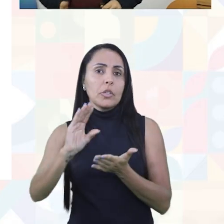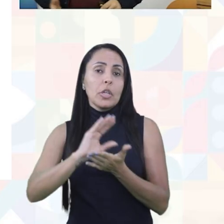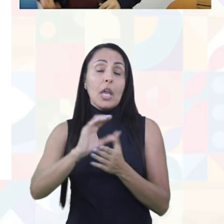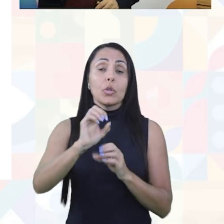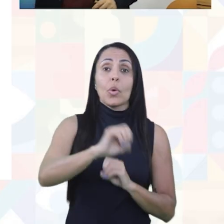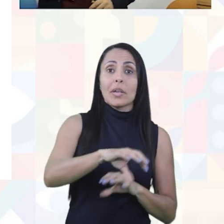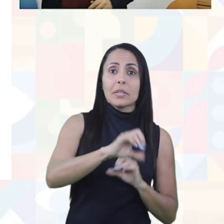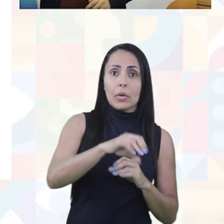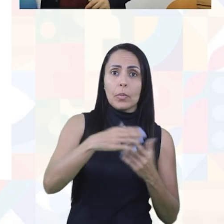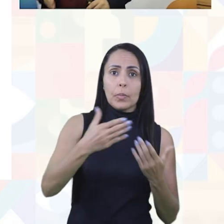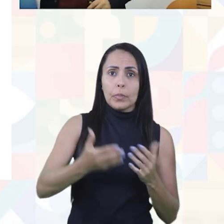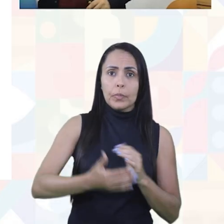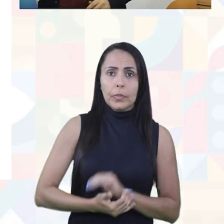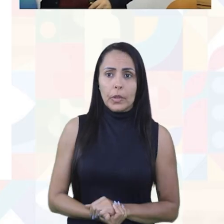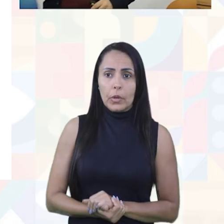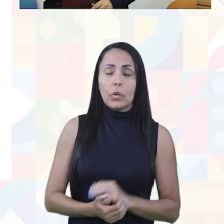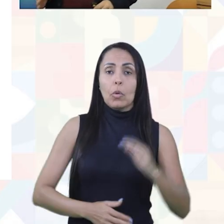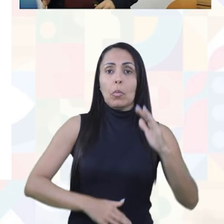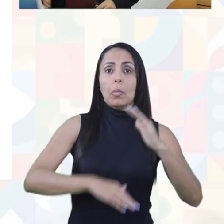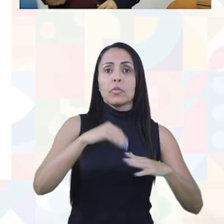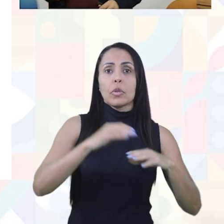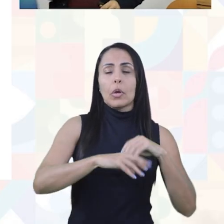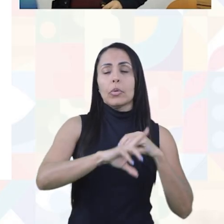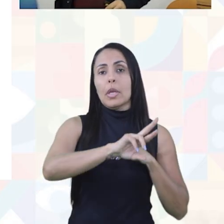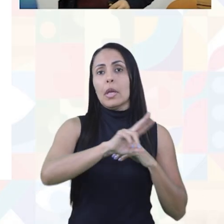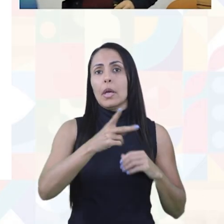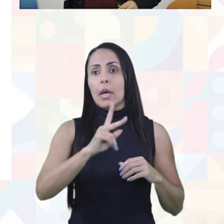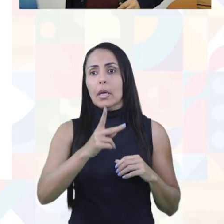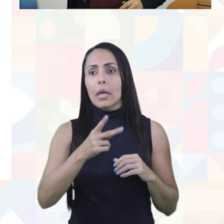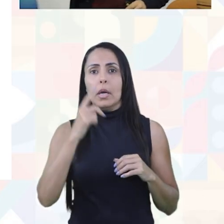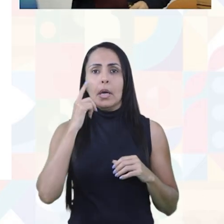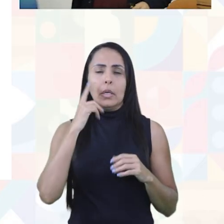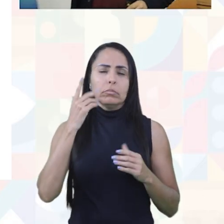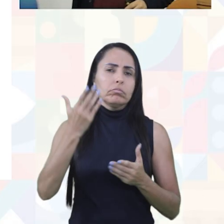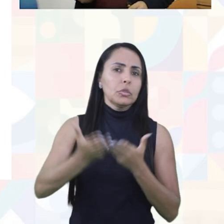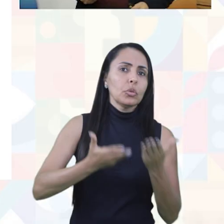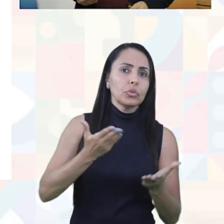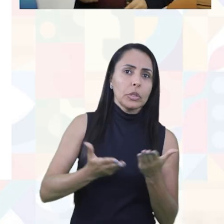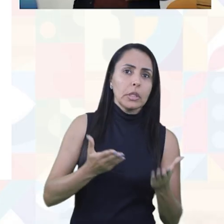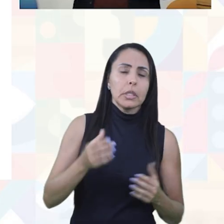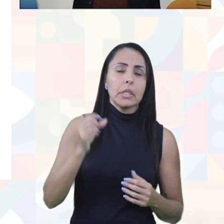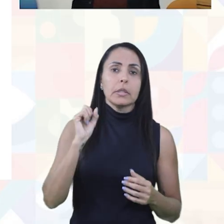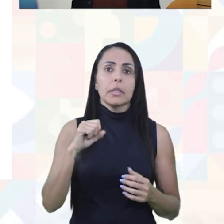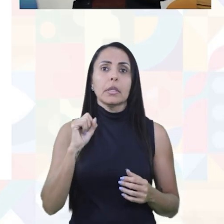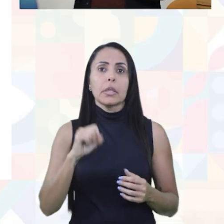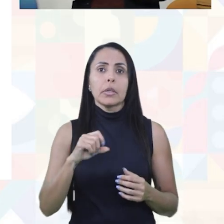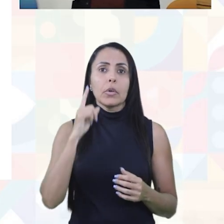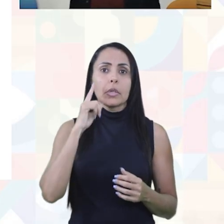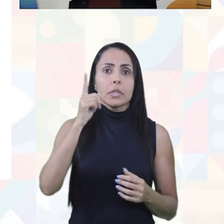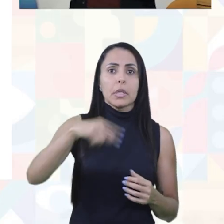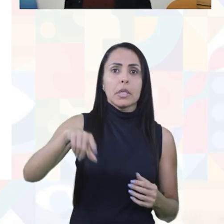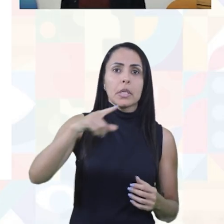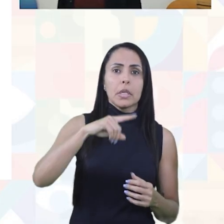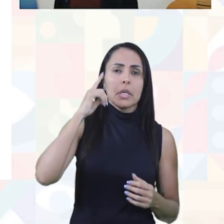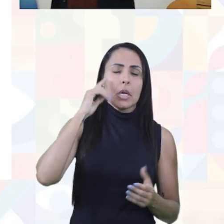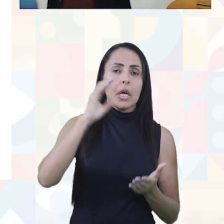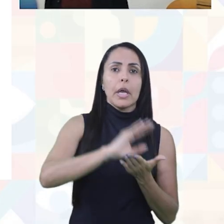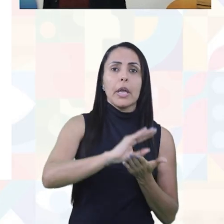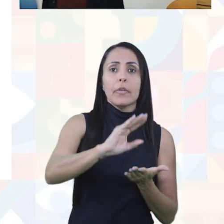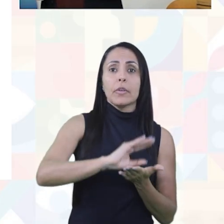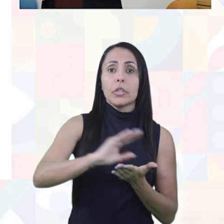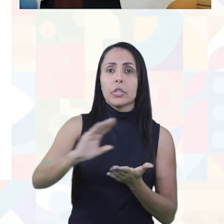educação. Então, como profissionais de recursos humanos, eu sugiro, eu recomendo, eu peço para que vocês invistam e foquem